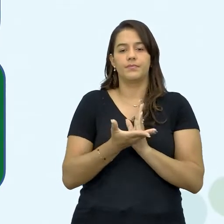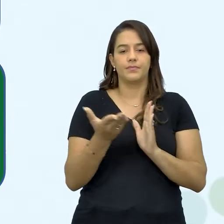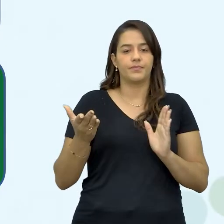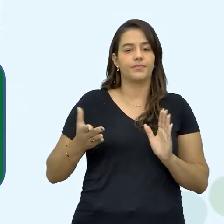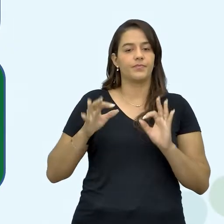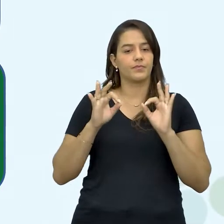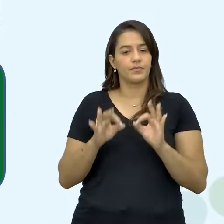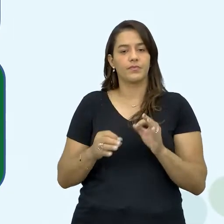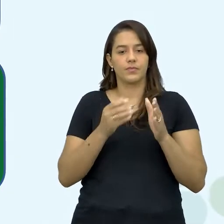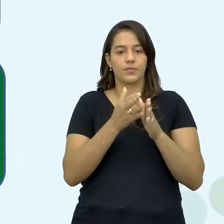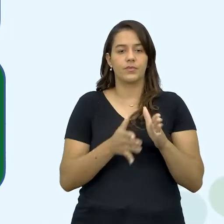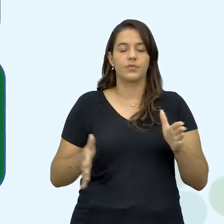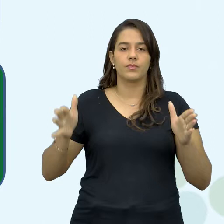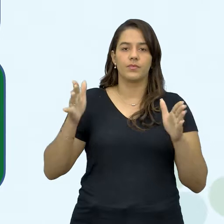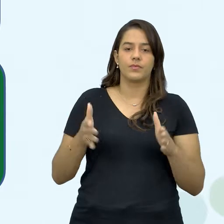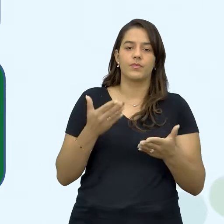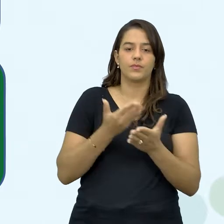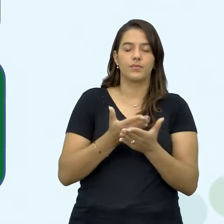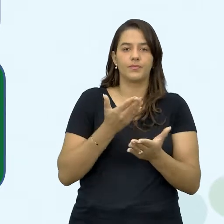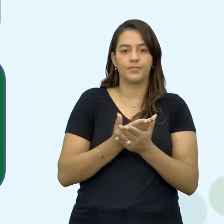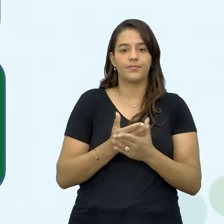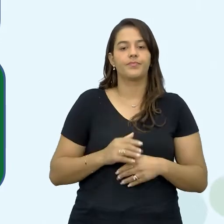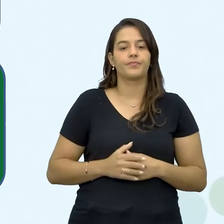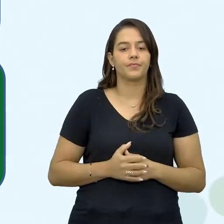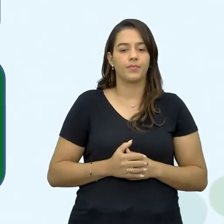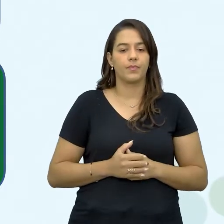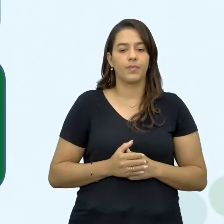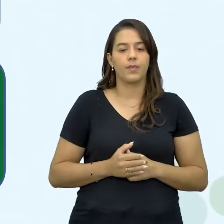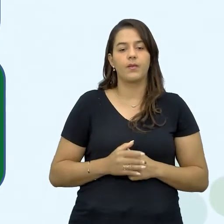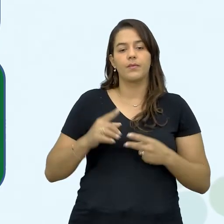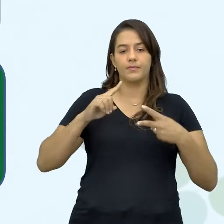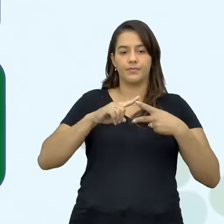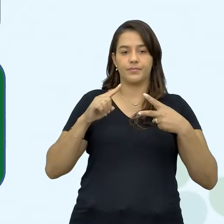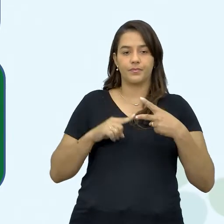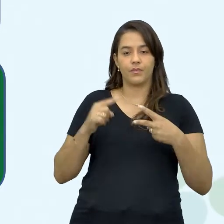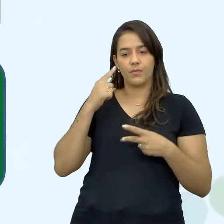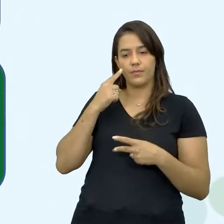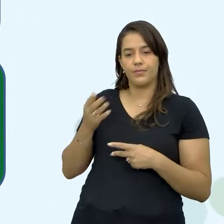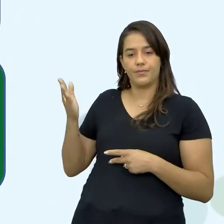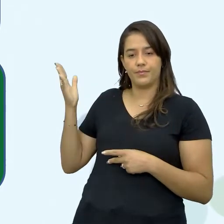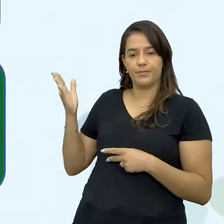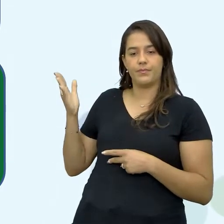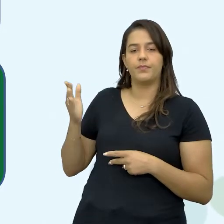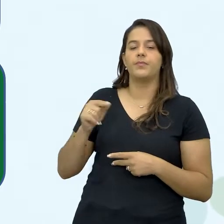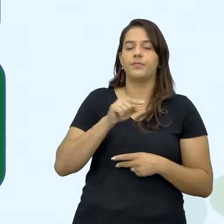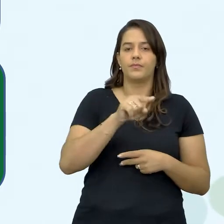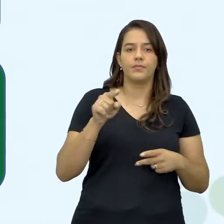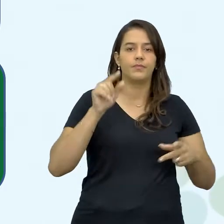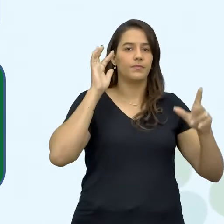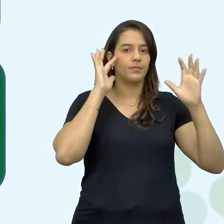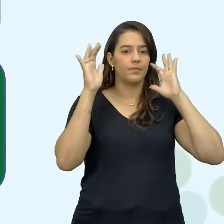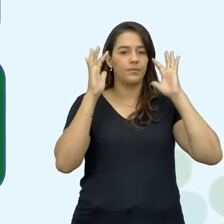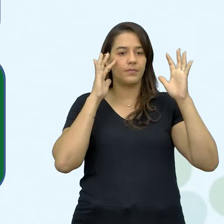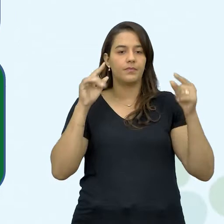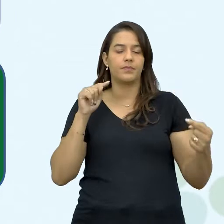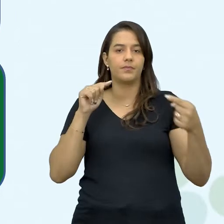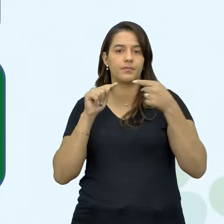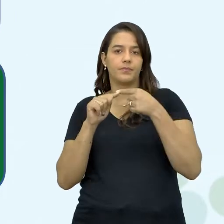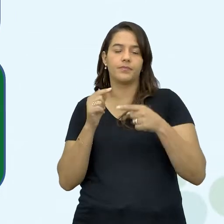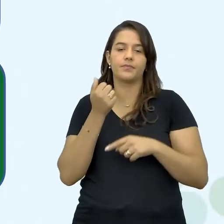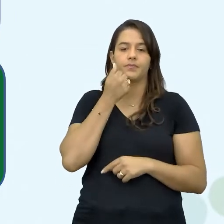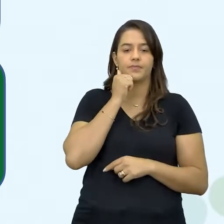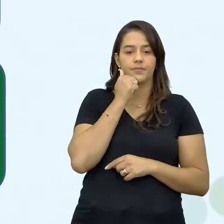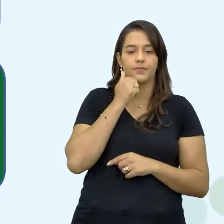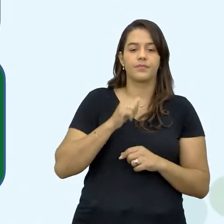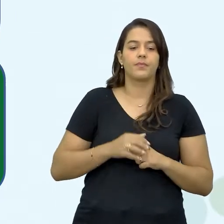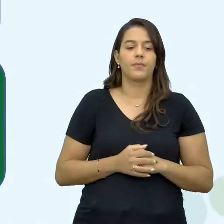mesmo durante essas aulas, que... Basicamente, aqui as duas seria pensar numa forma mais de ciência mesmo, como está a segunda